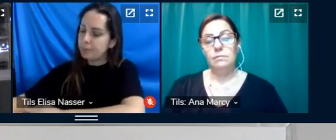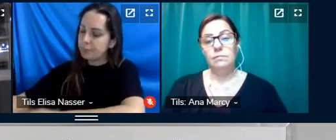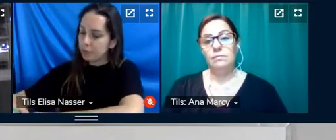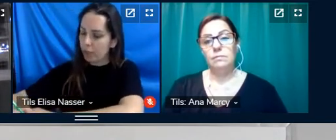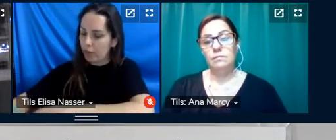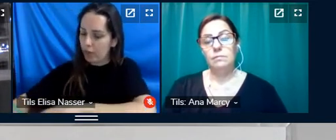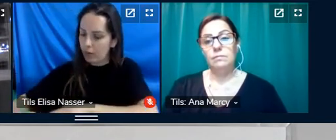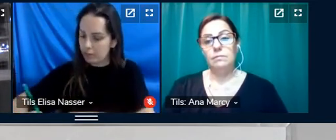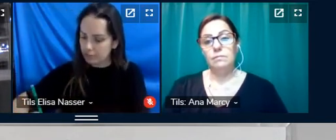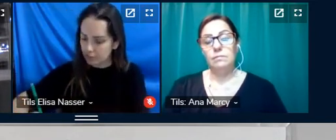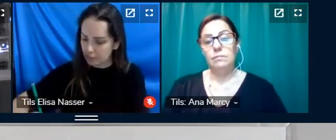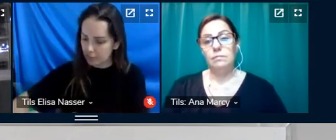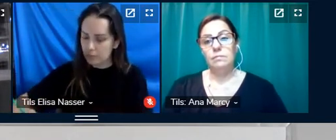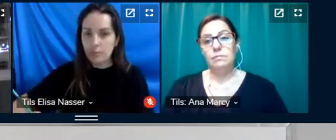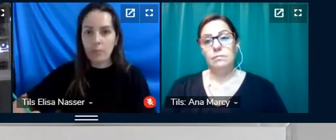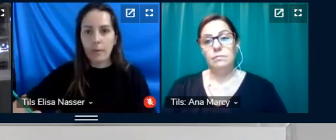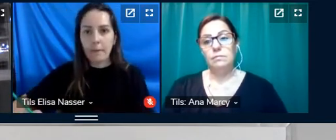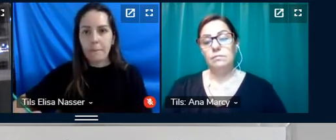Oi?